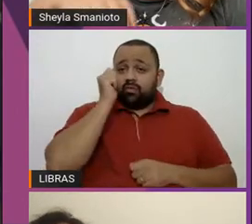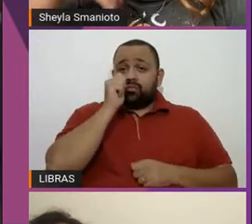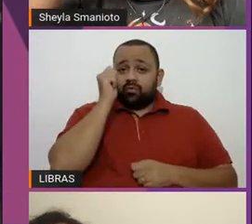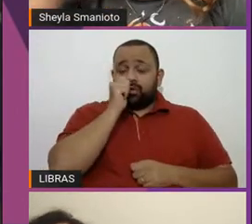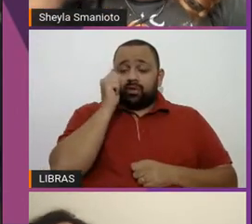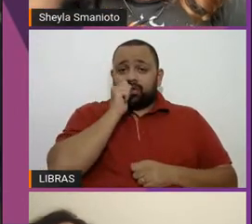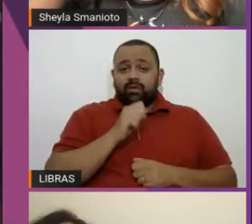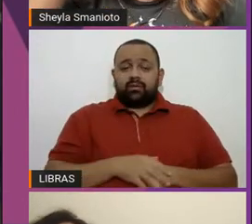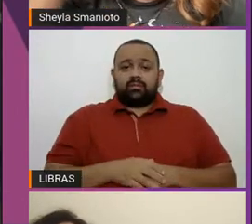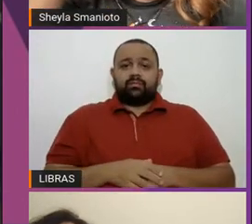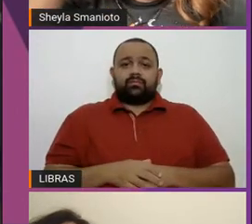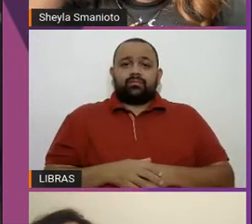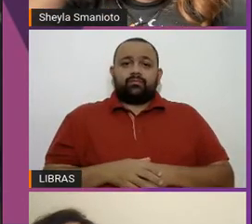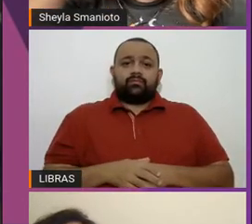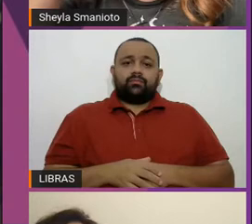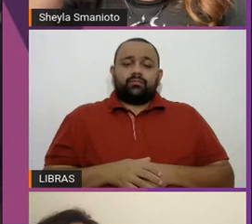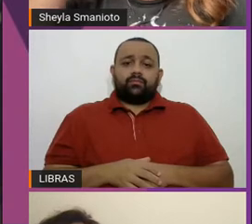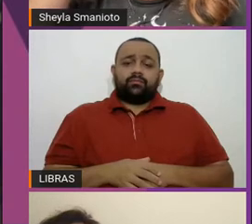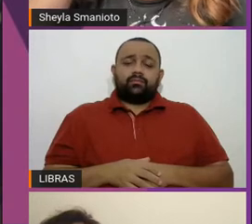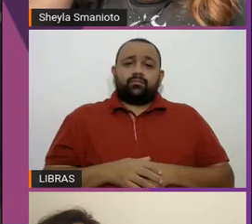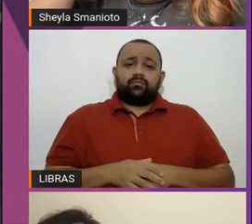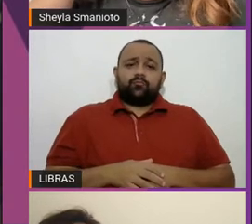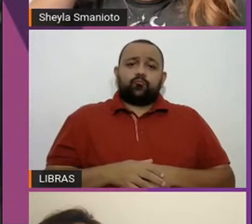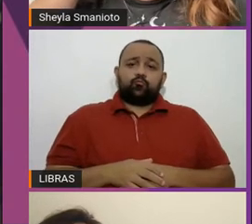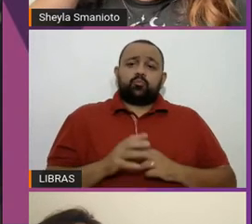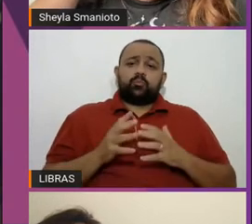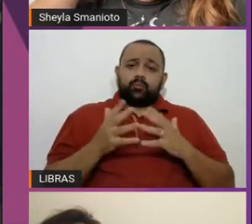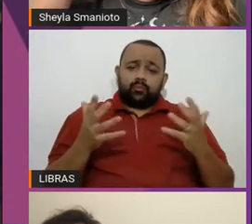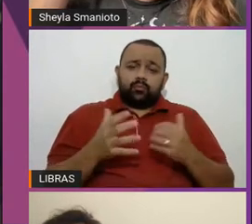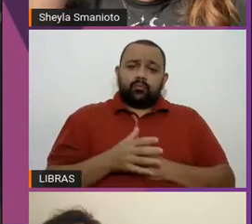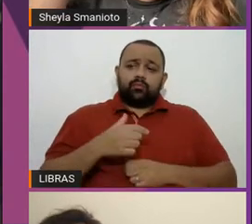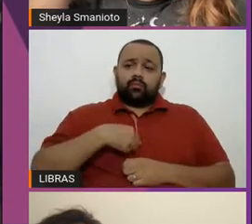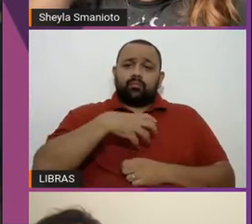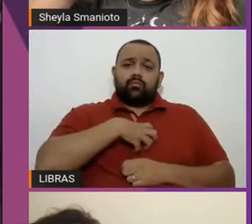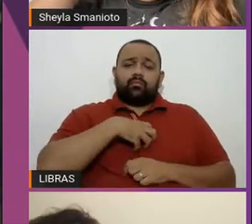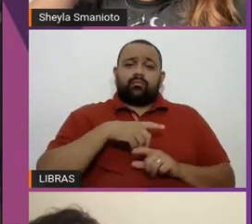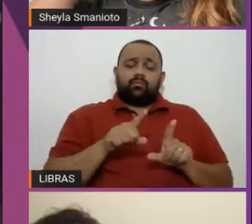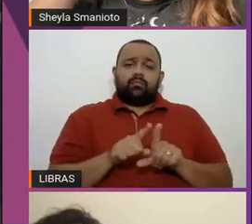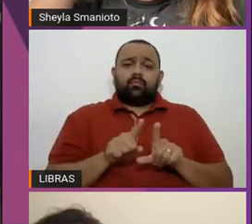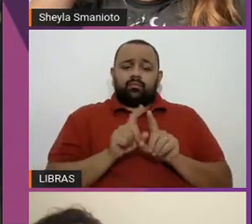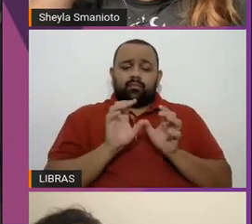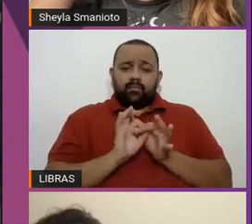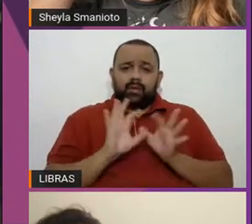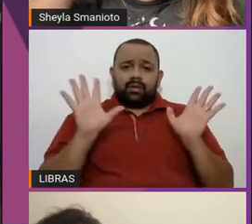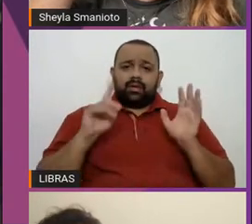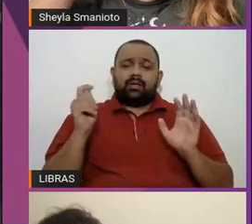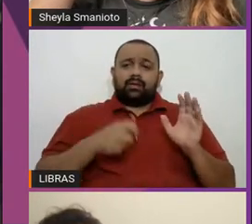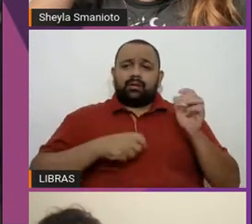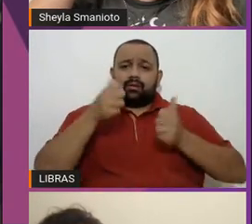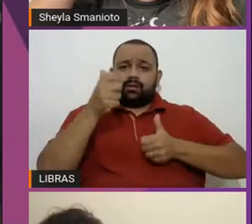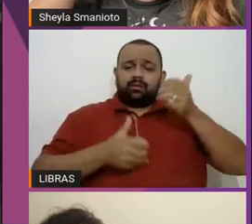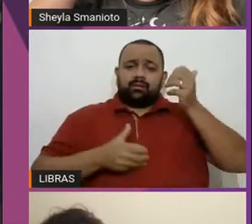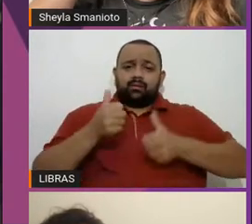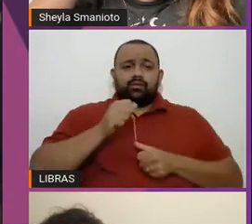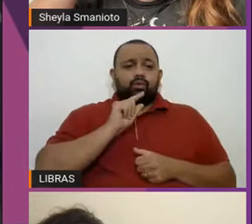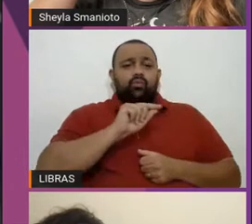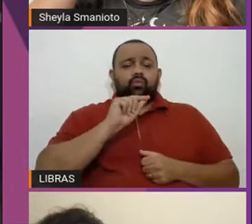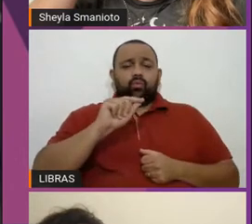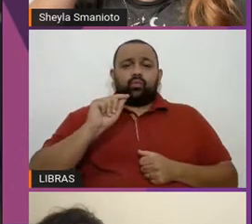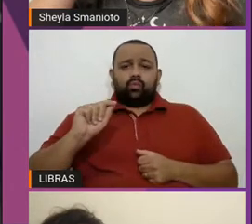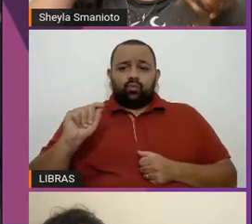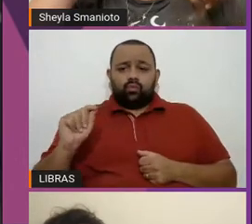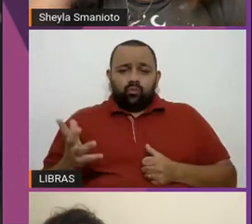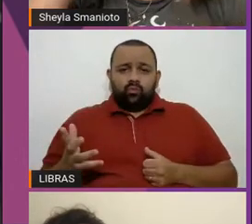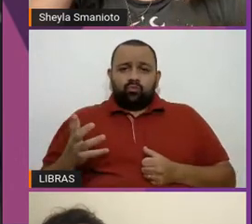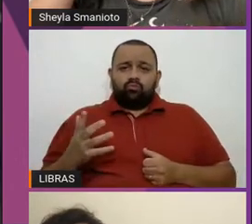mulheres enfim eu tenho eu me sinto totalmente livre para falar de quem quer que seja